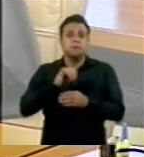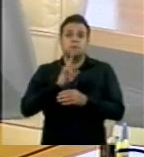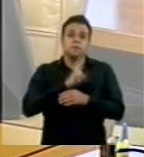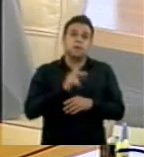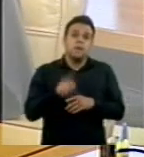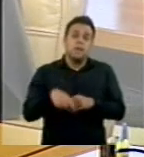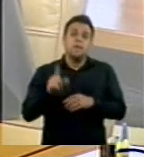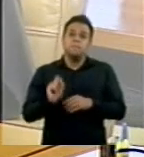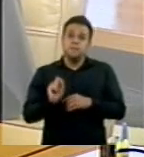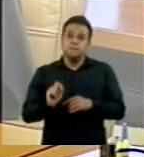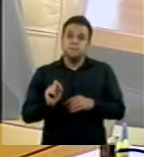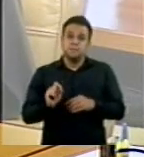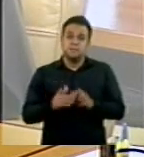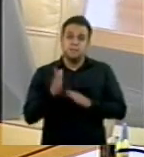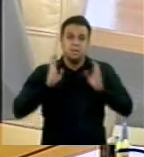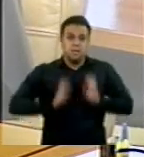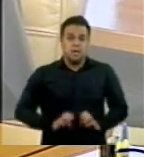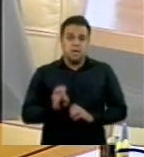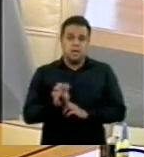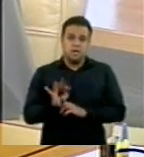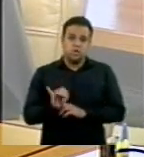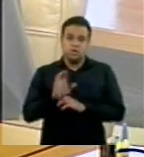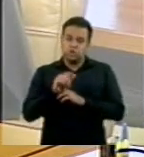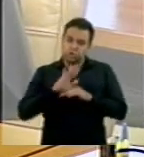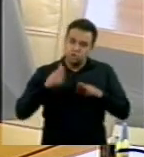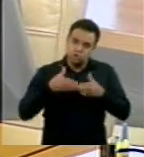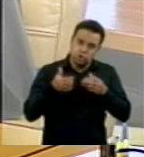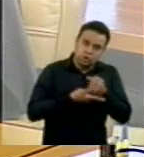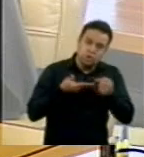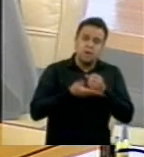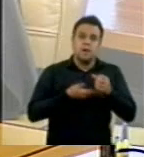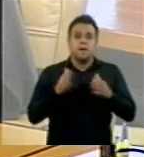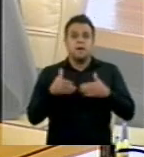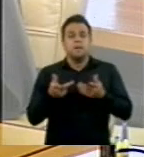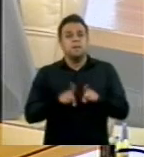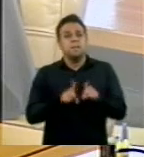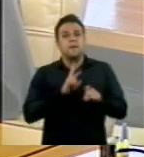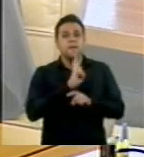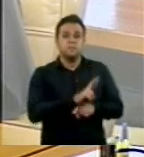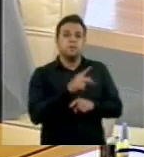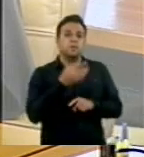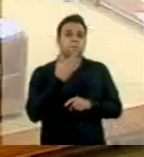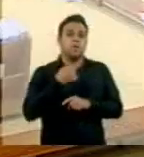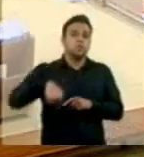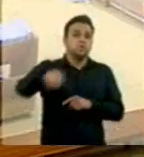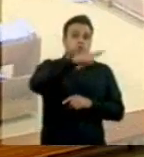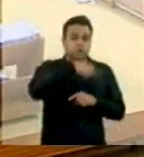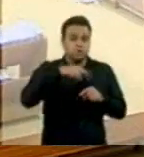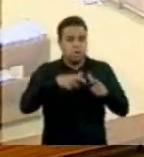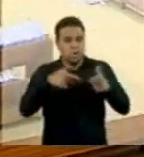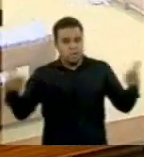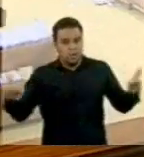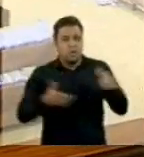deve banhar-se na ética da alteridade a escutar e responder a esse apelo. Resposta a